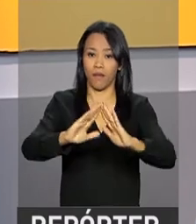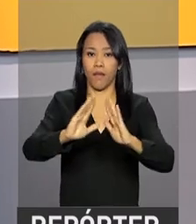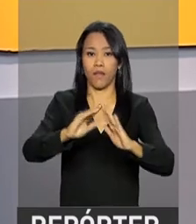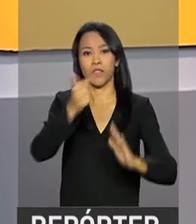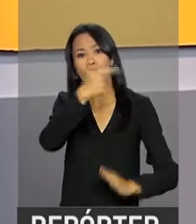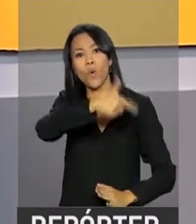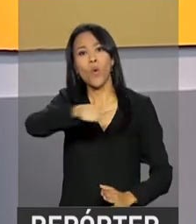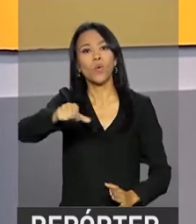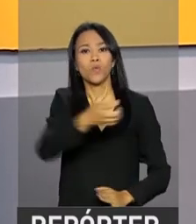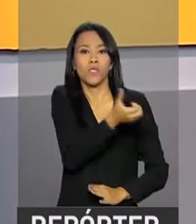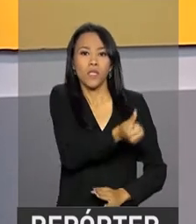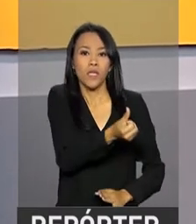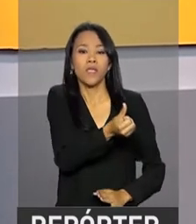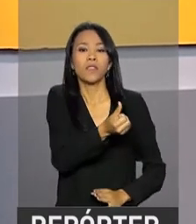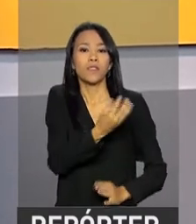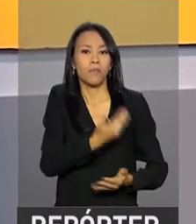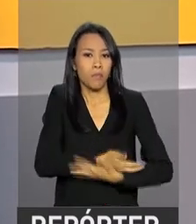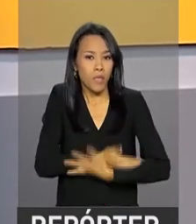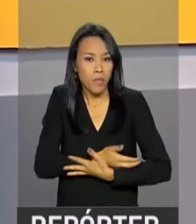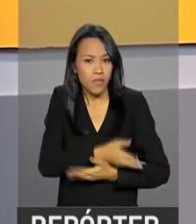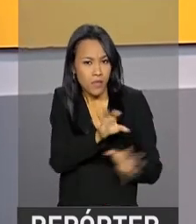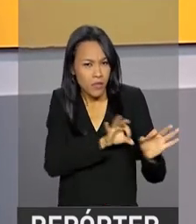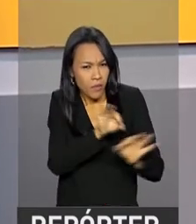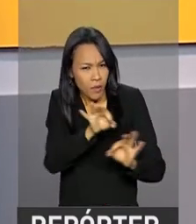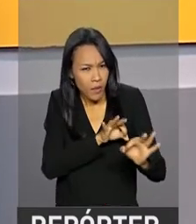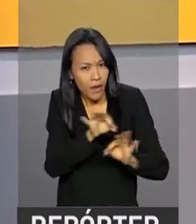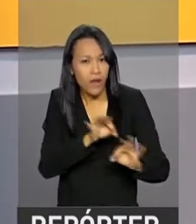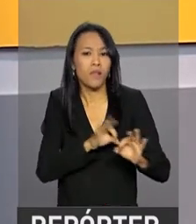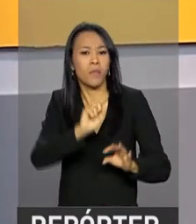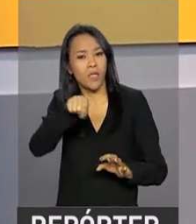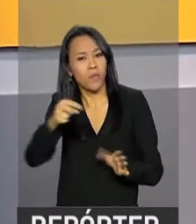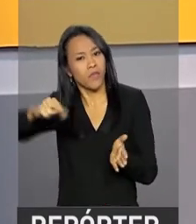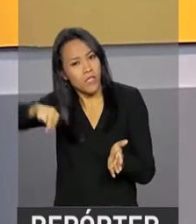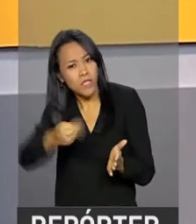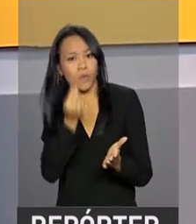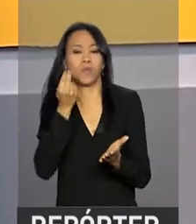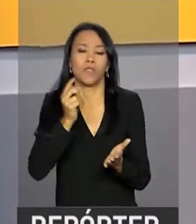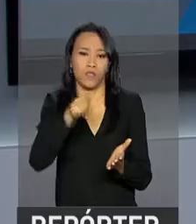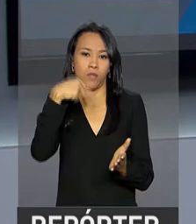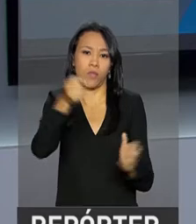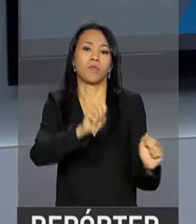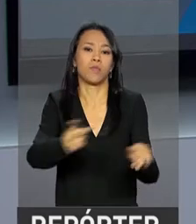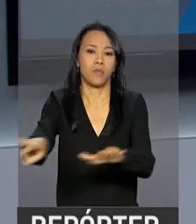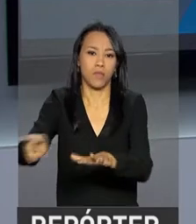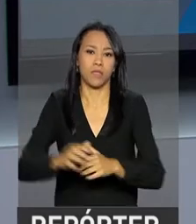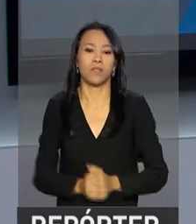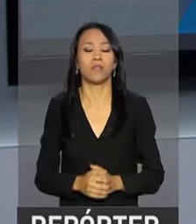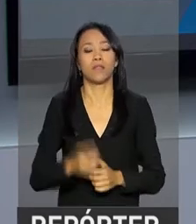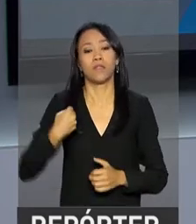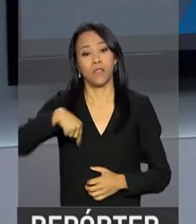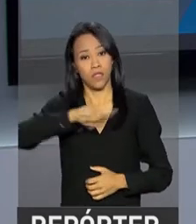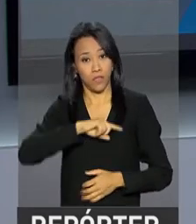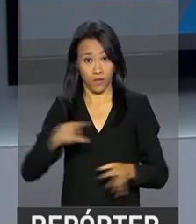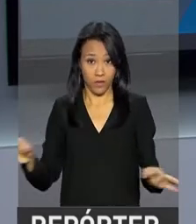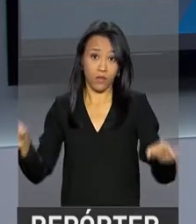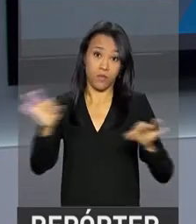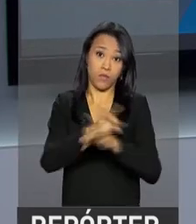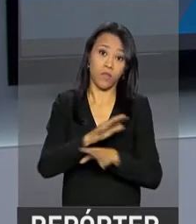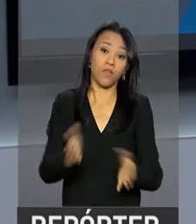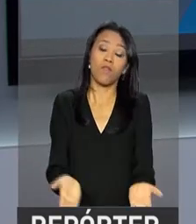bebês estão sendo preparados para cirurgias corretivas nas próximas semanas e nós ficamos por aqui